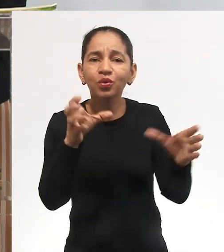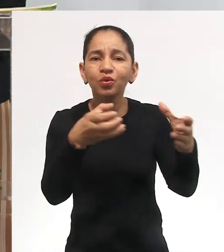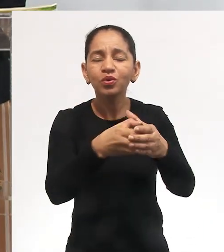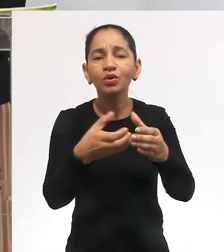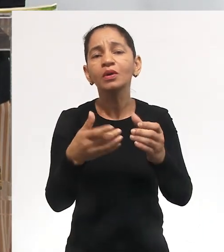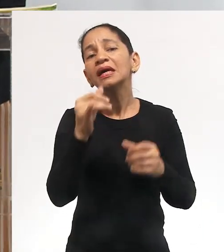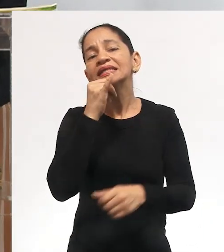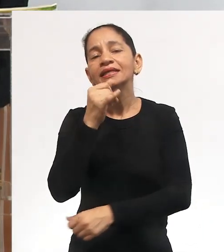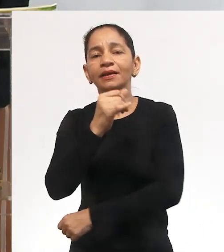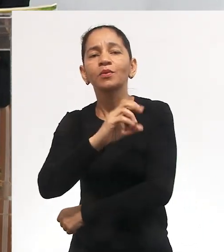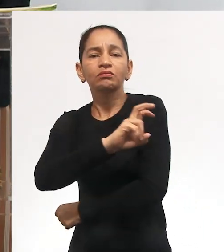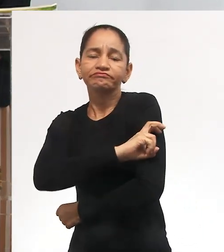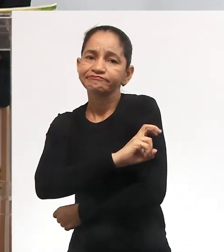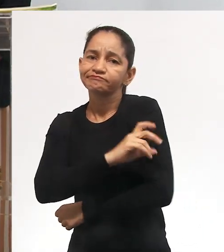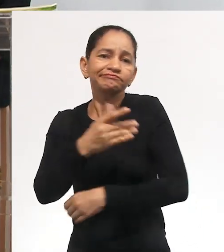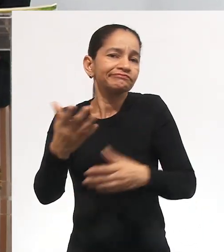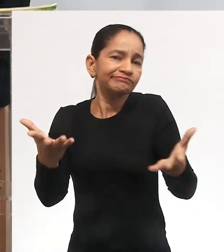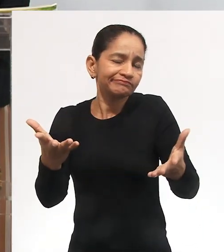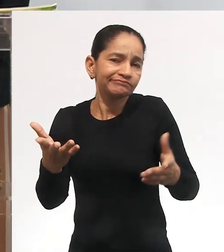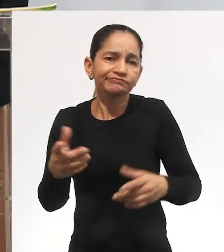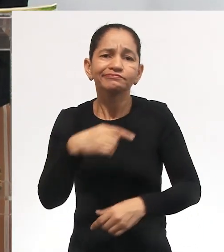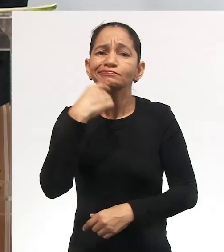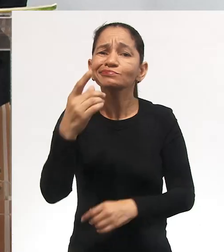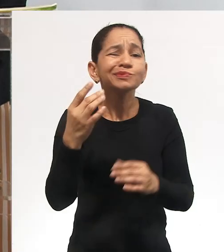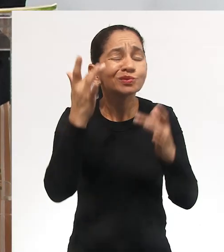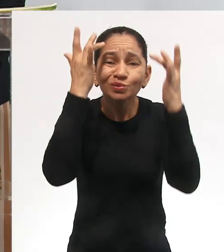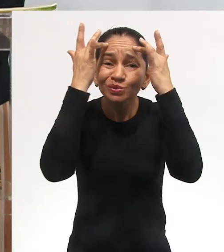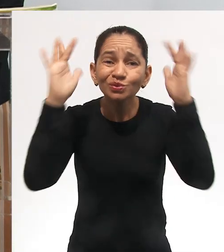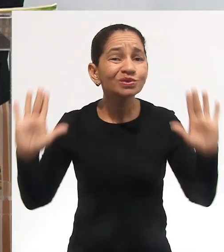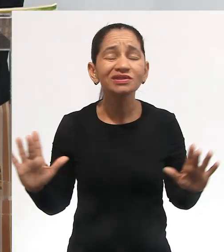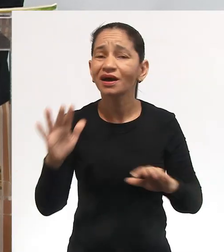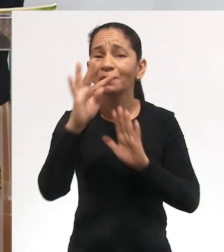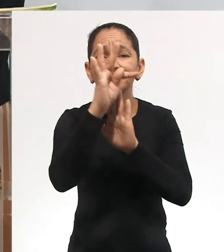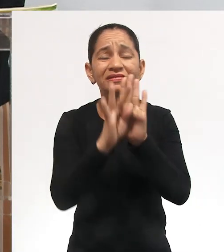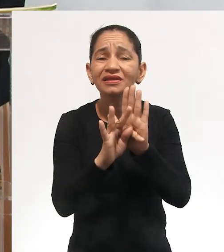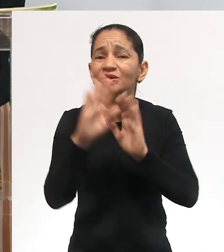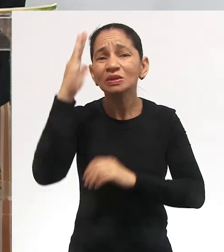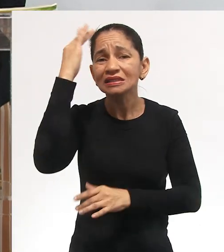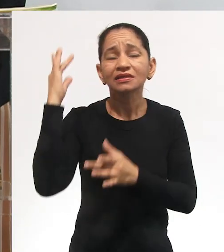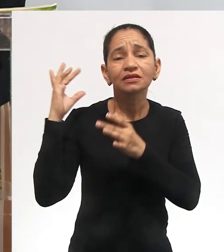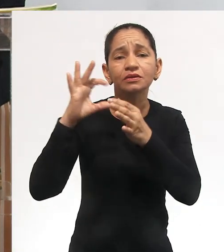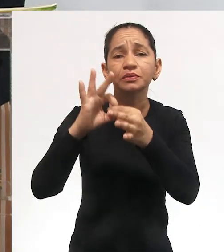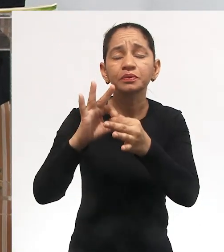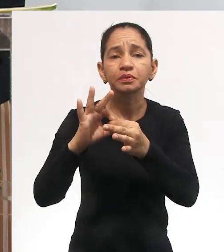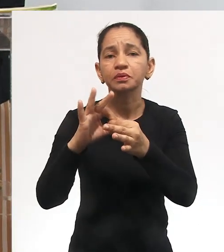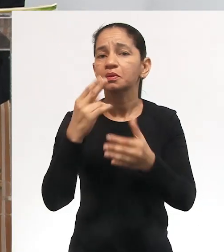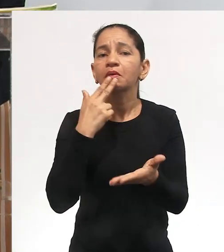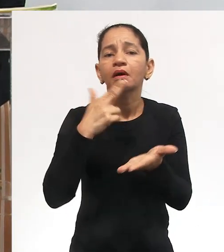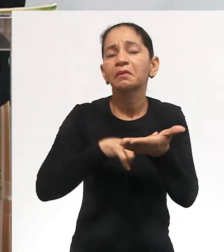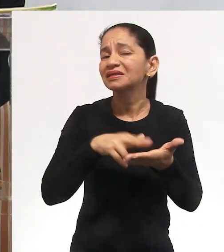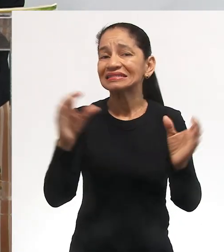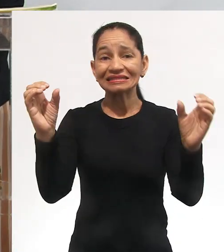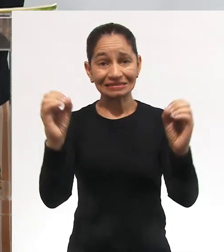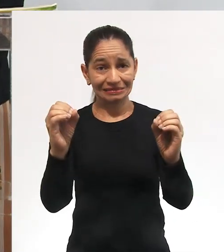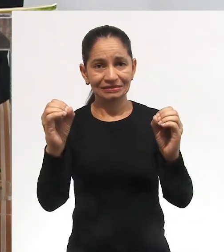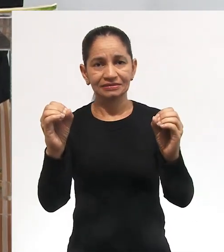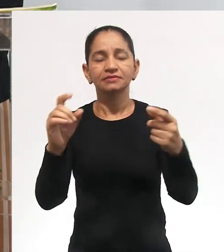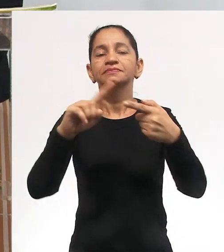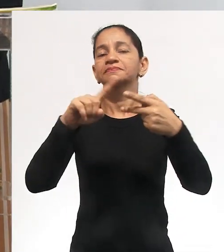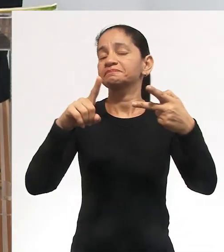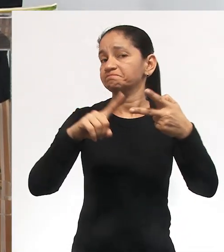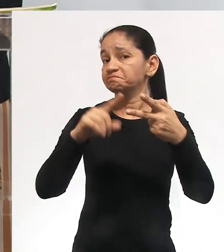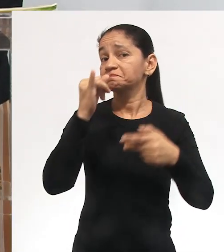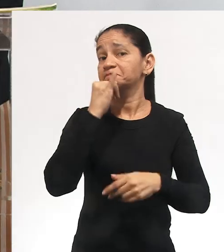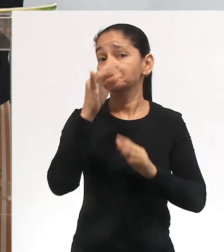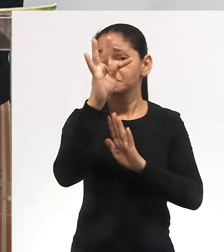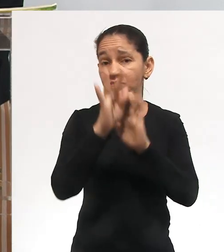né, alunos do ensino básico que não sabem interpretar um bilhete, não